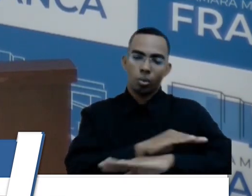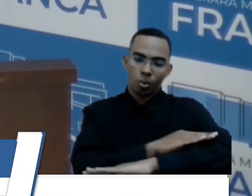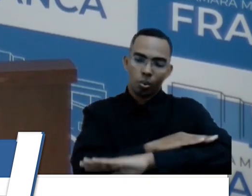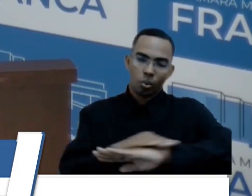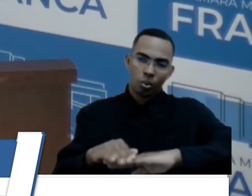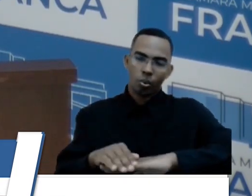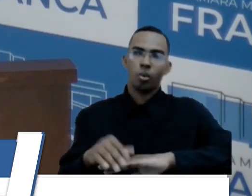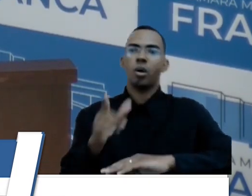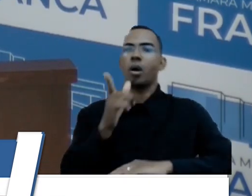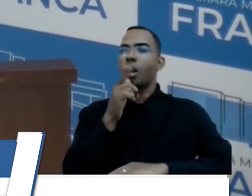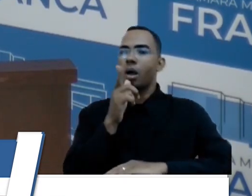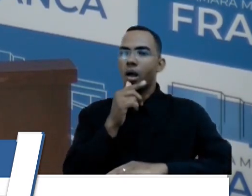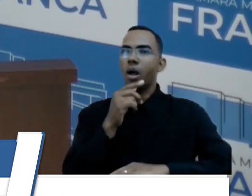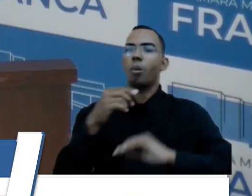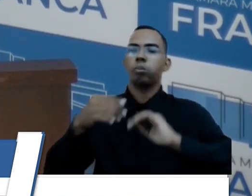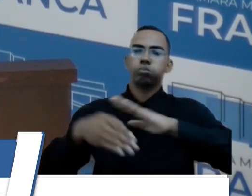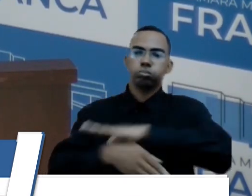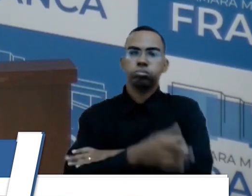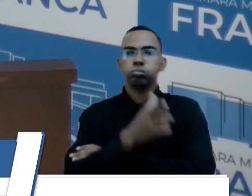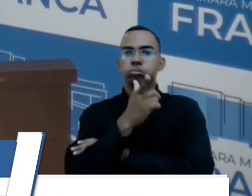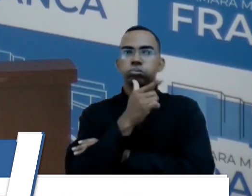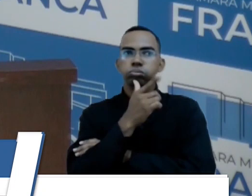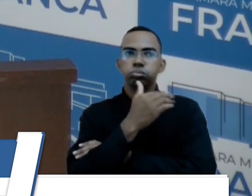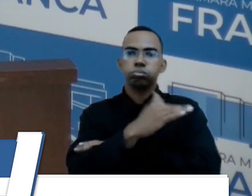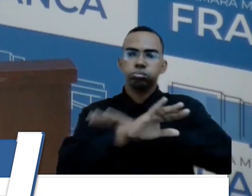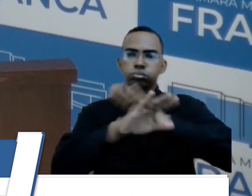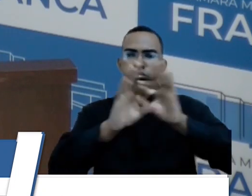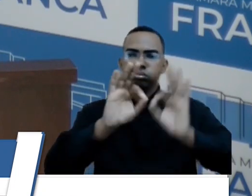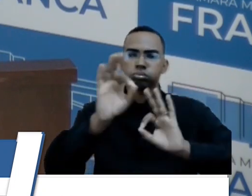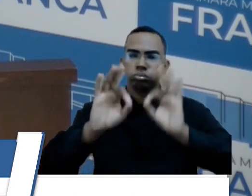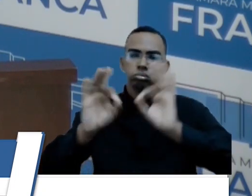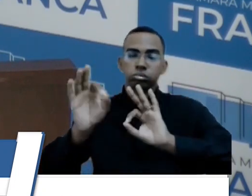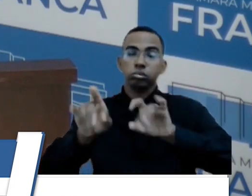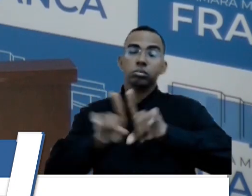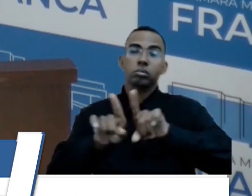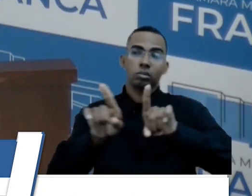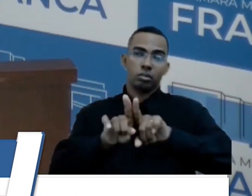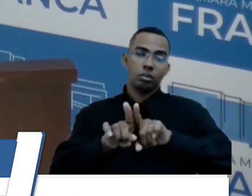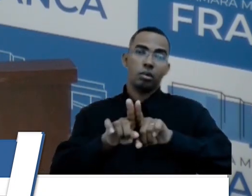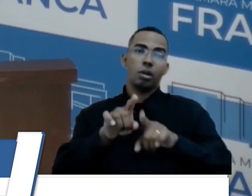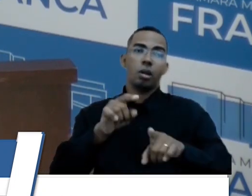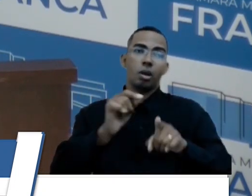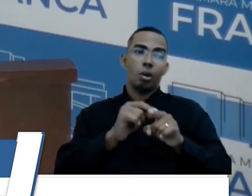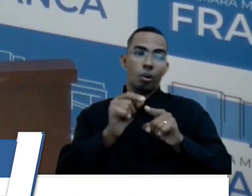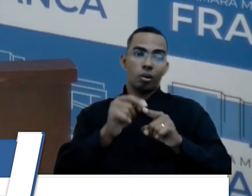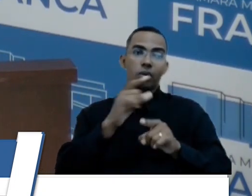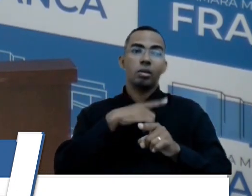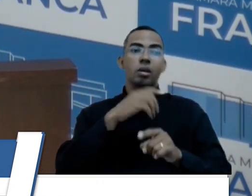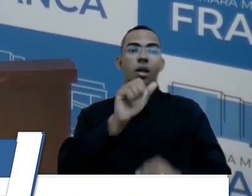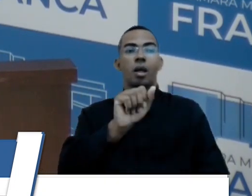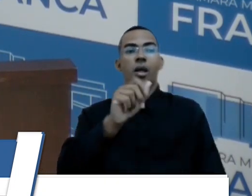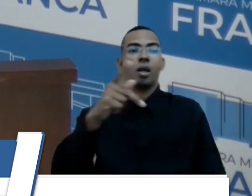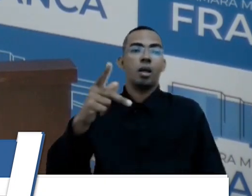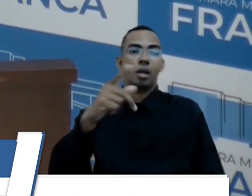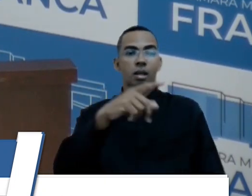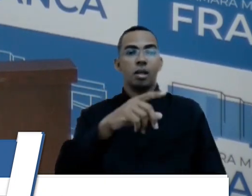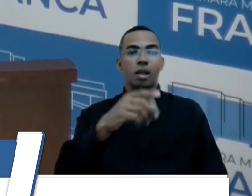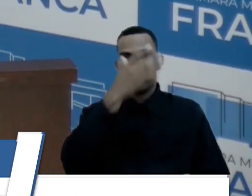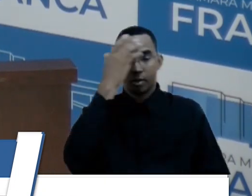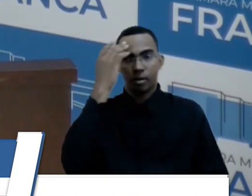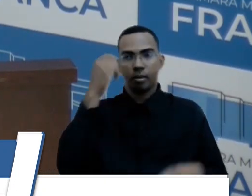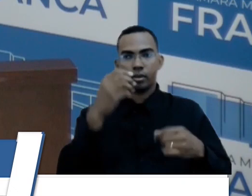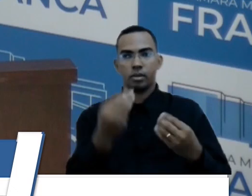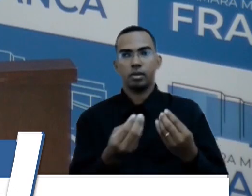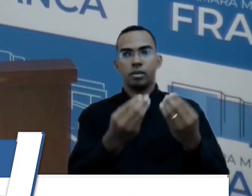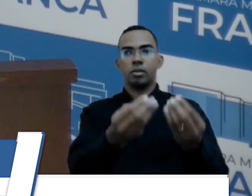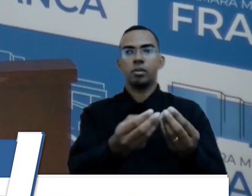água, esgoto, galeria de águas fluviais, e também, quando nesses bairros existe uma APP, a loteadora ela já tem que entregar o bairro